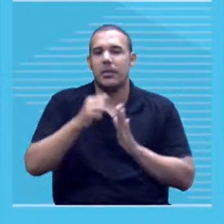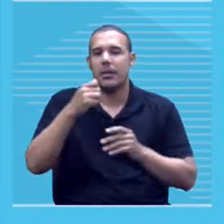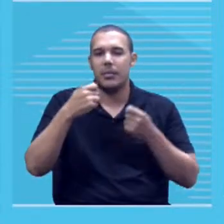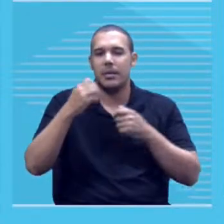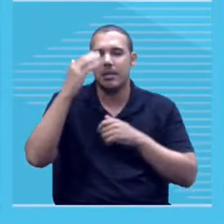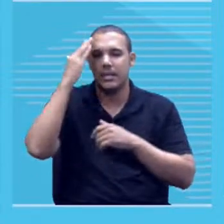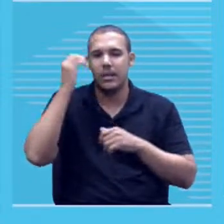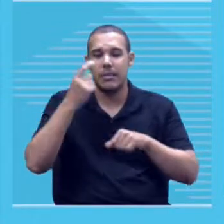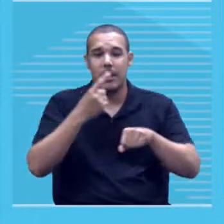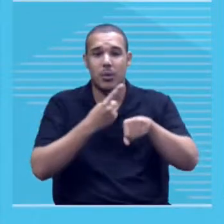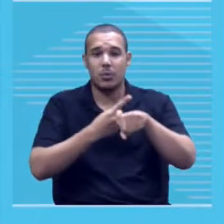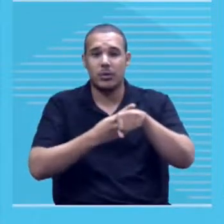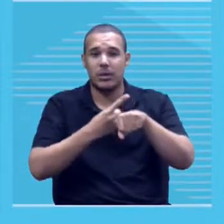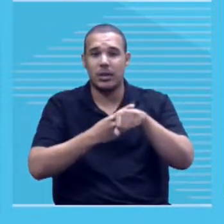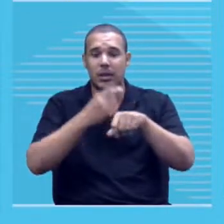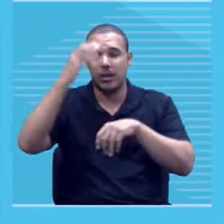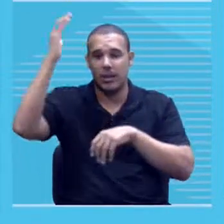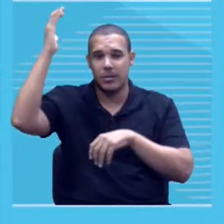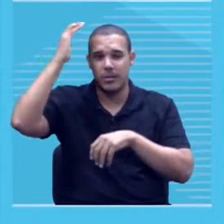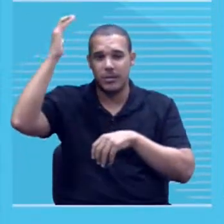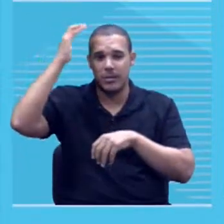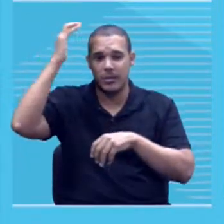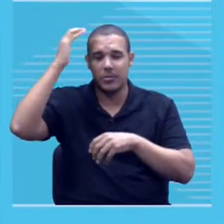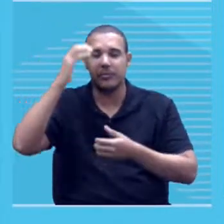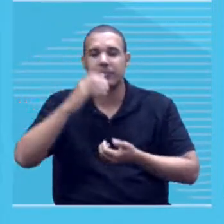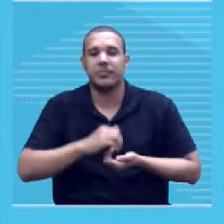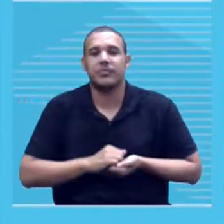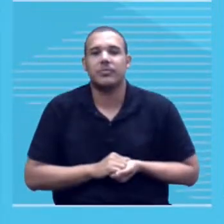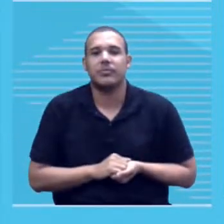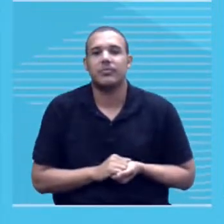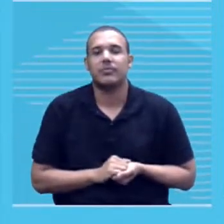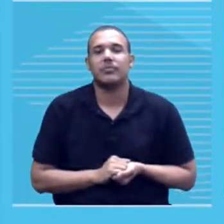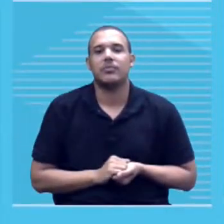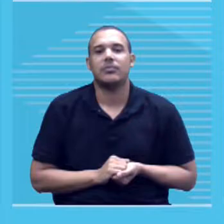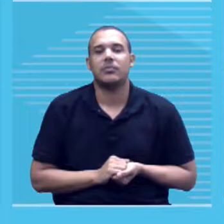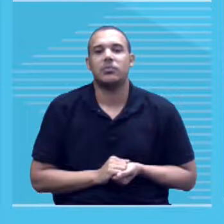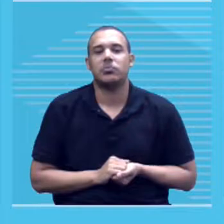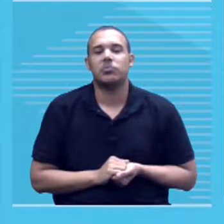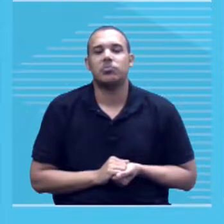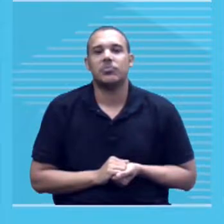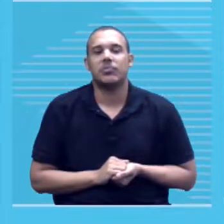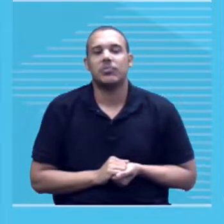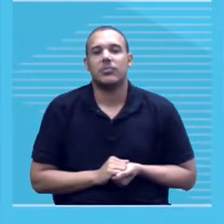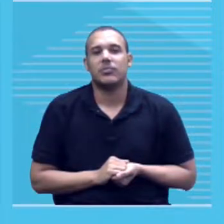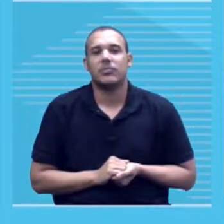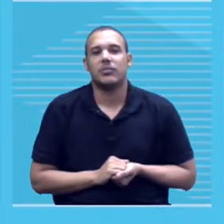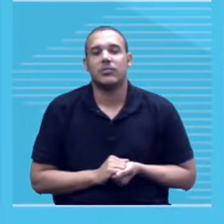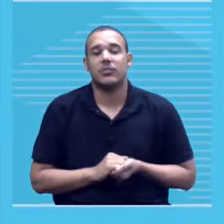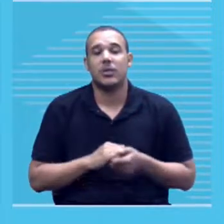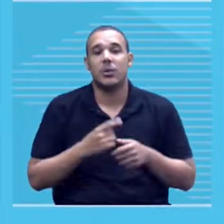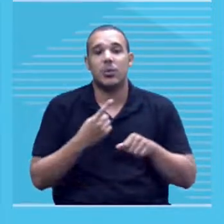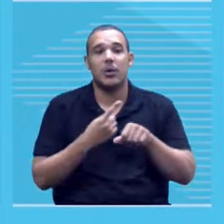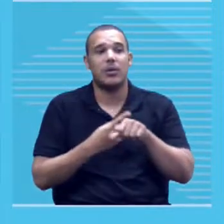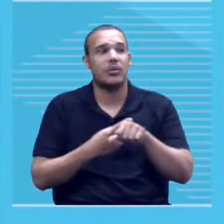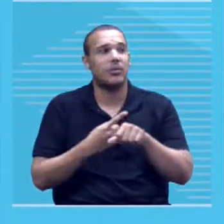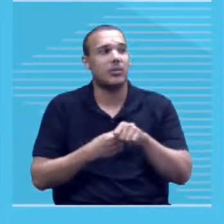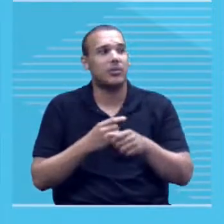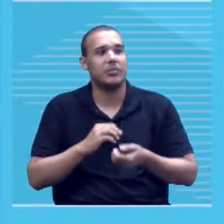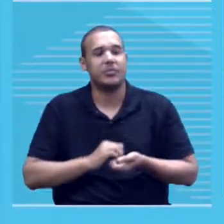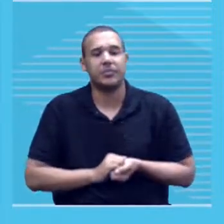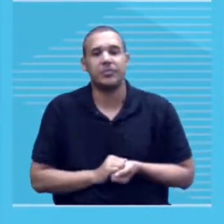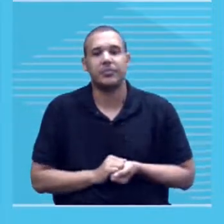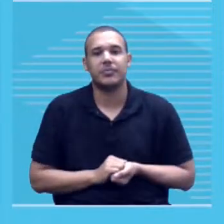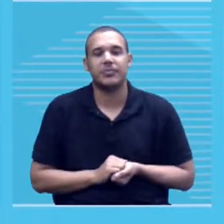é o tempo de banho. Qual o tempo de banho que a turma tem, né? Qual seria o tempo de banho aí que a nossa turma